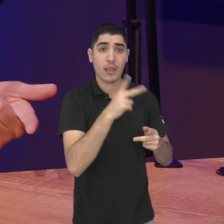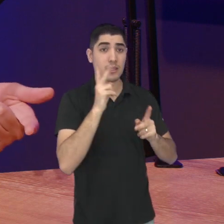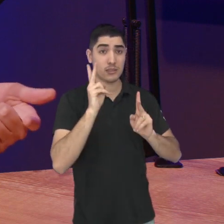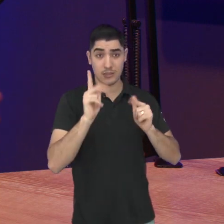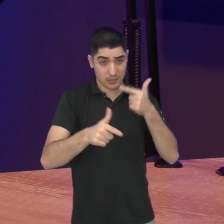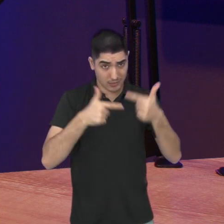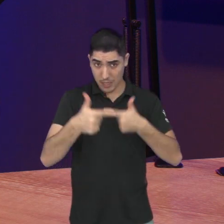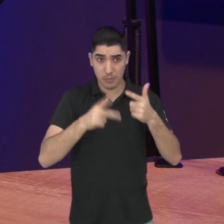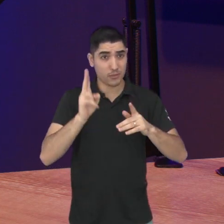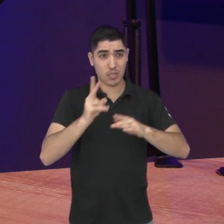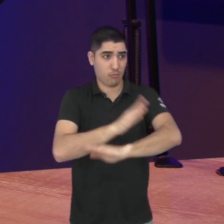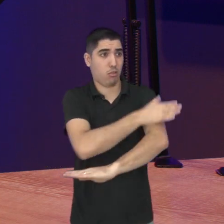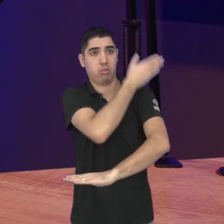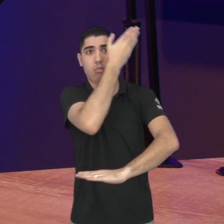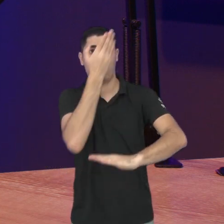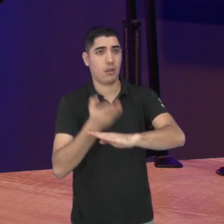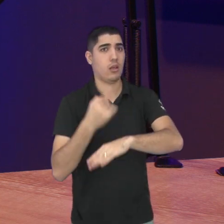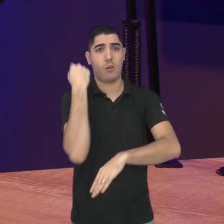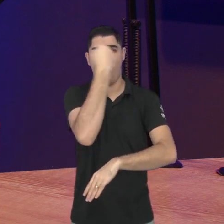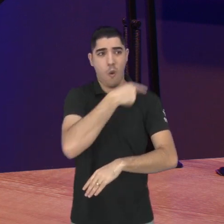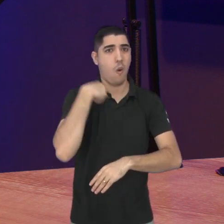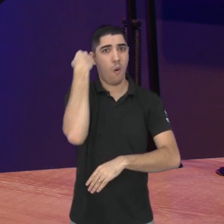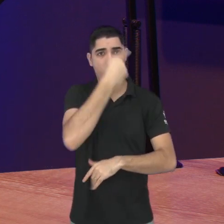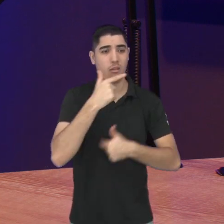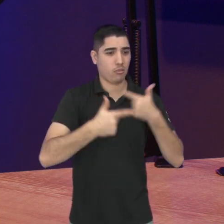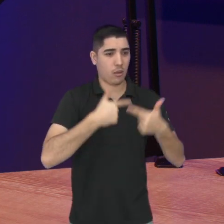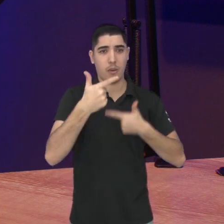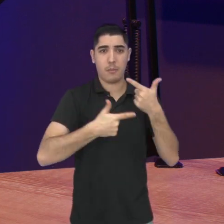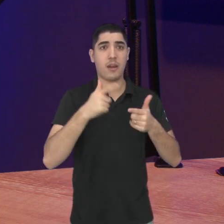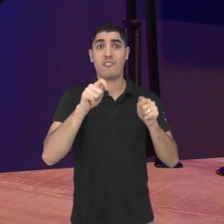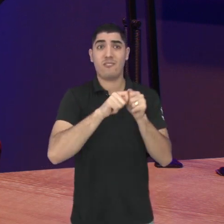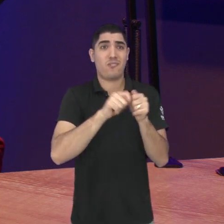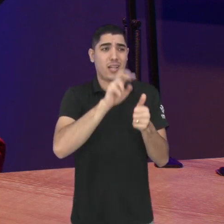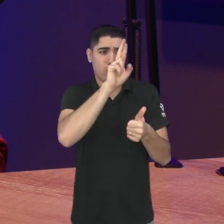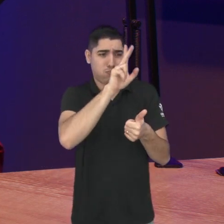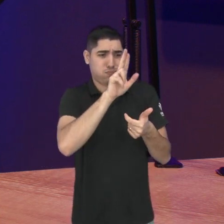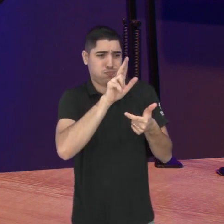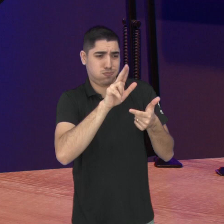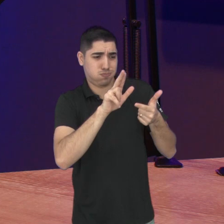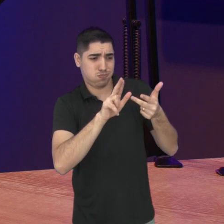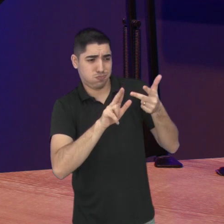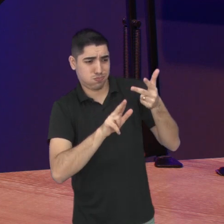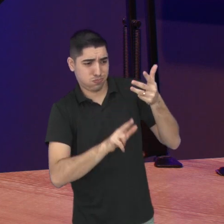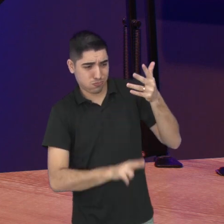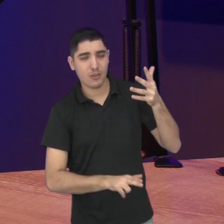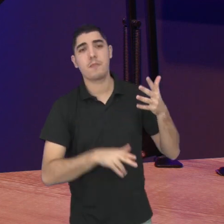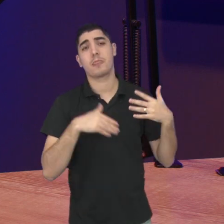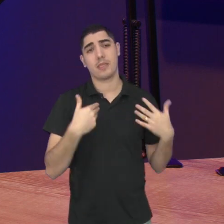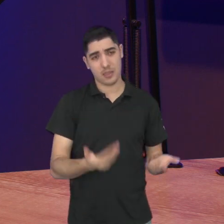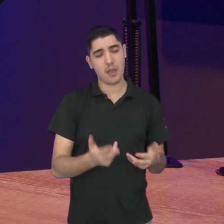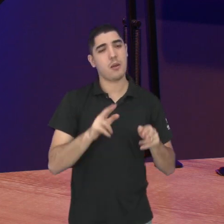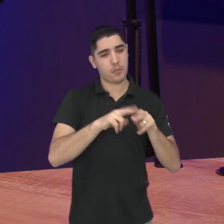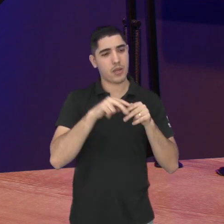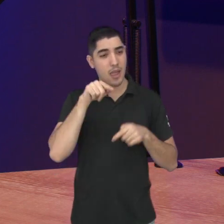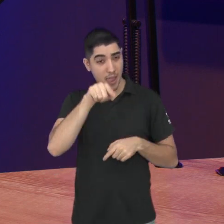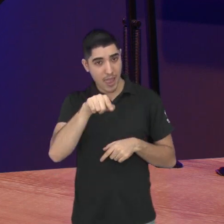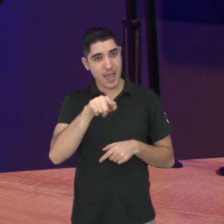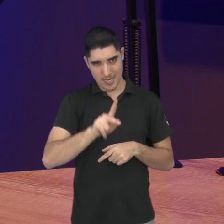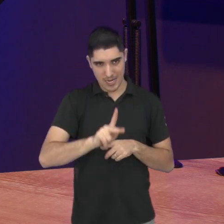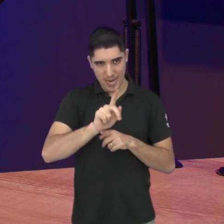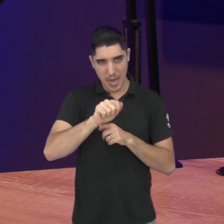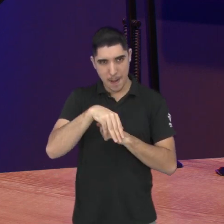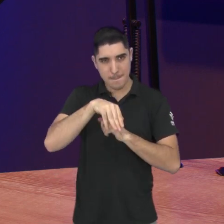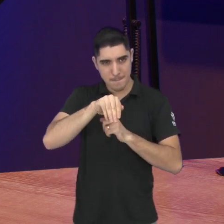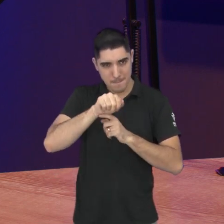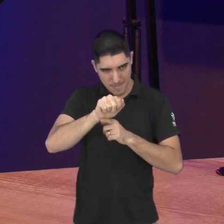tempo todo, freneticamente, fazendo várias coisas. Então, eu acho que também é outra figura, assim, muito